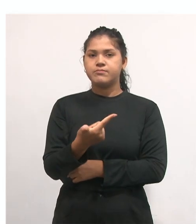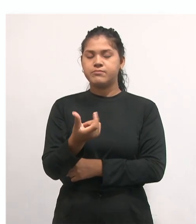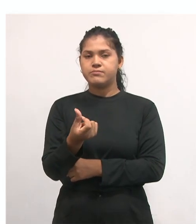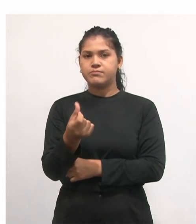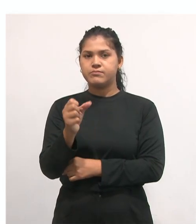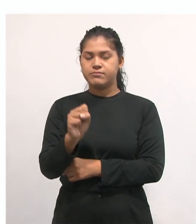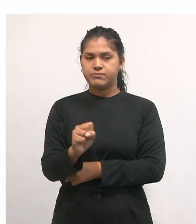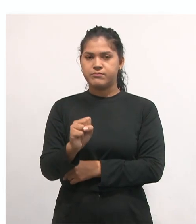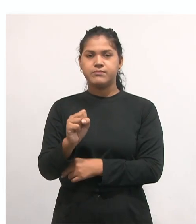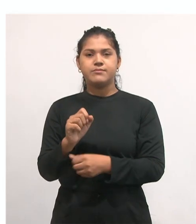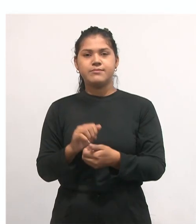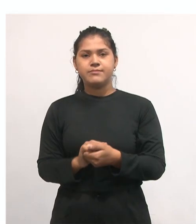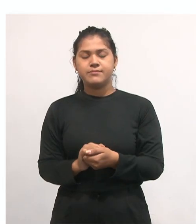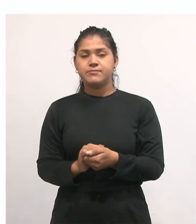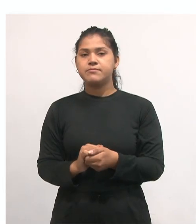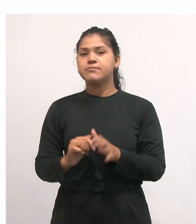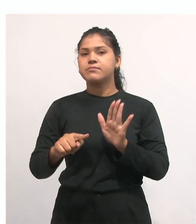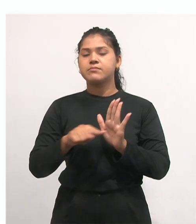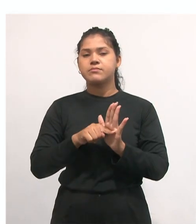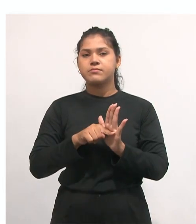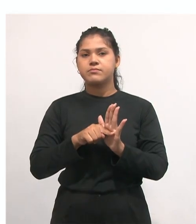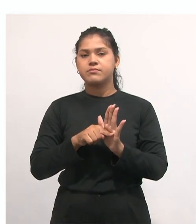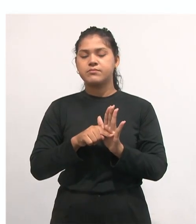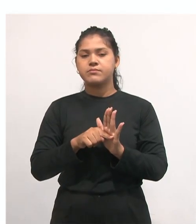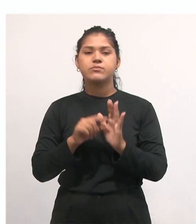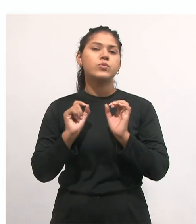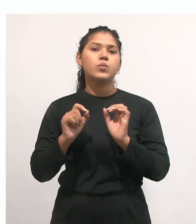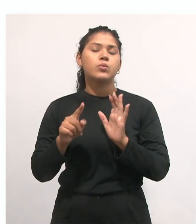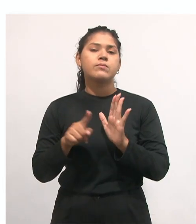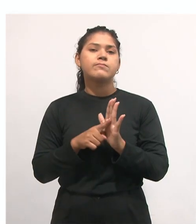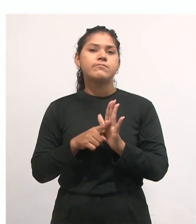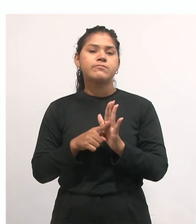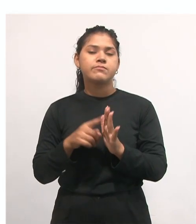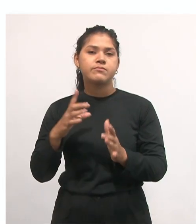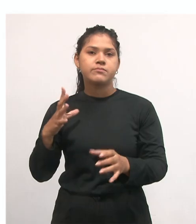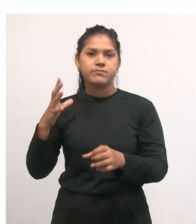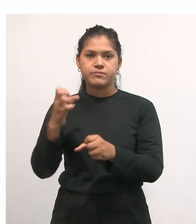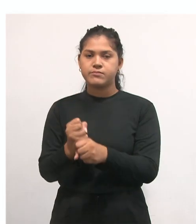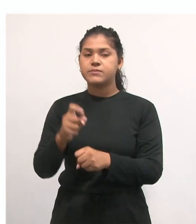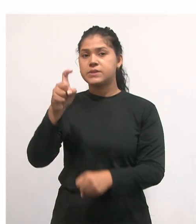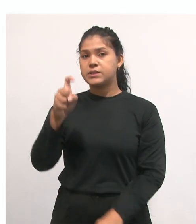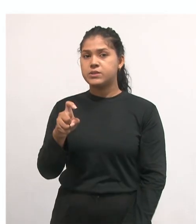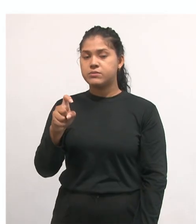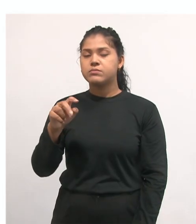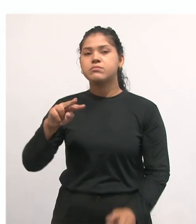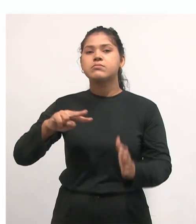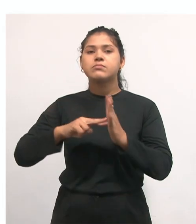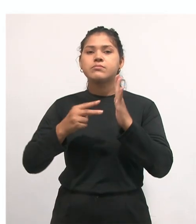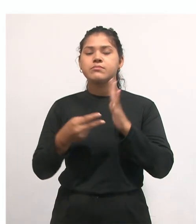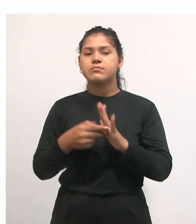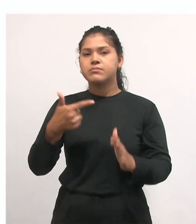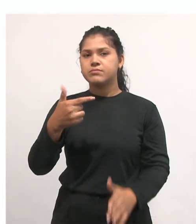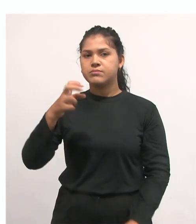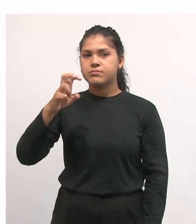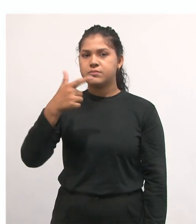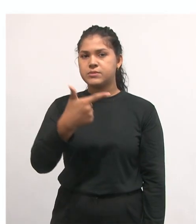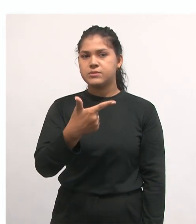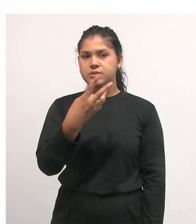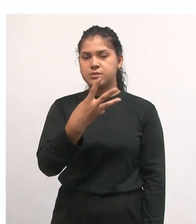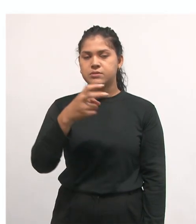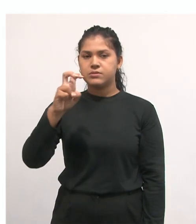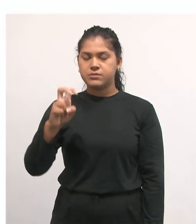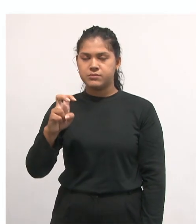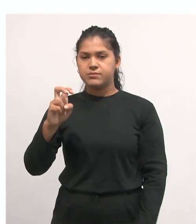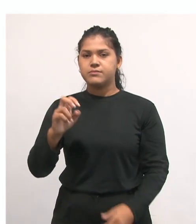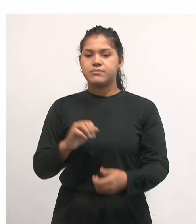268. Menos, a equação menos, somatório de x, que é 35, vezes somatório de y,